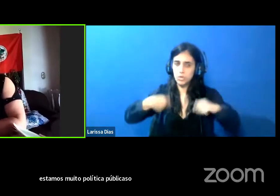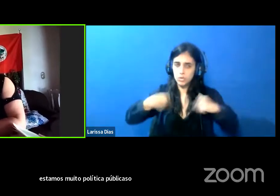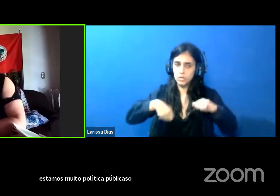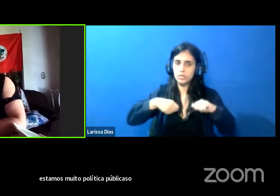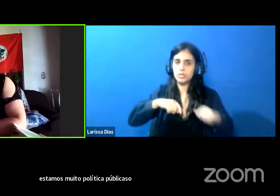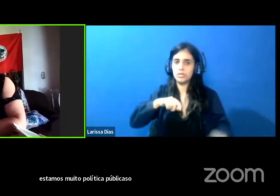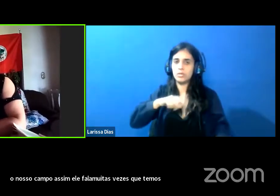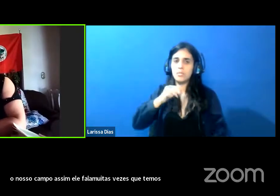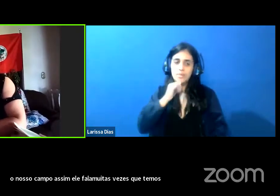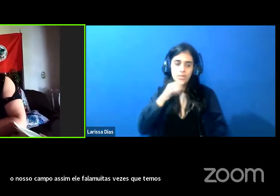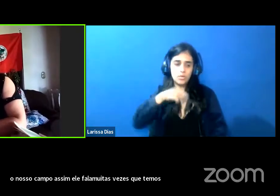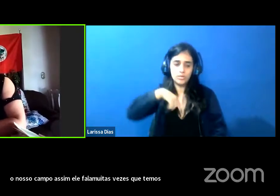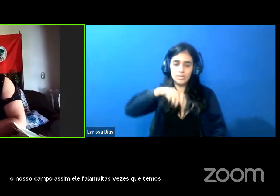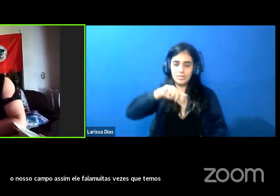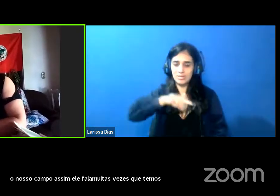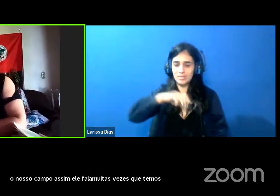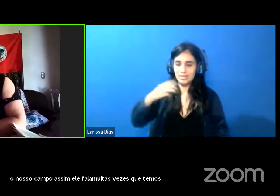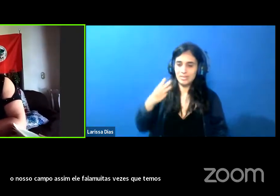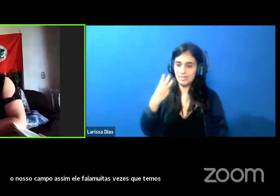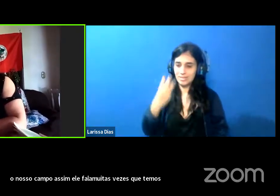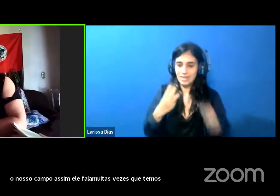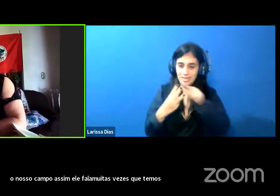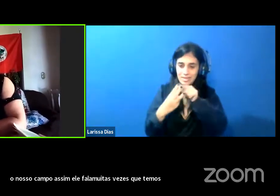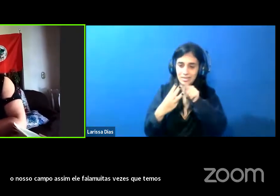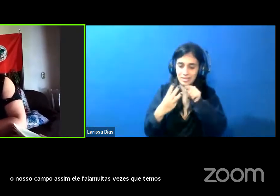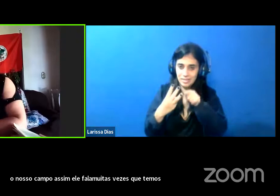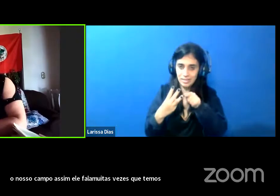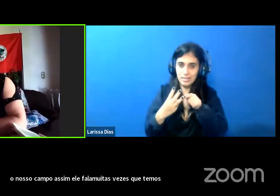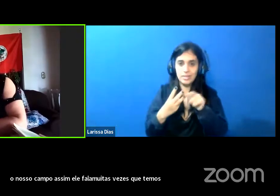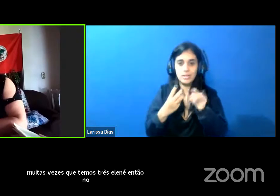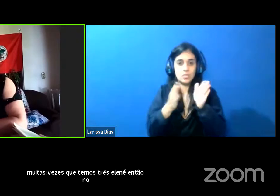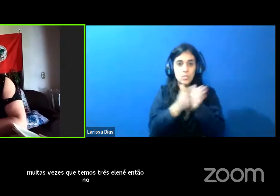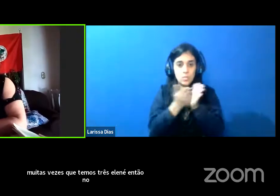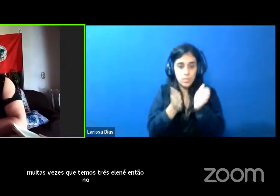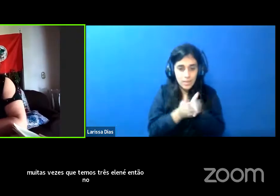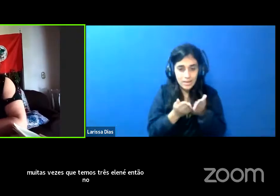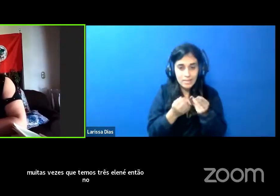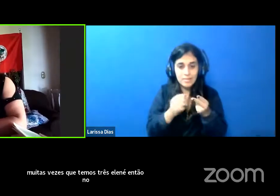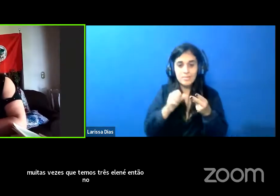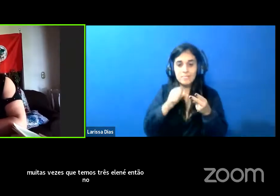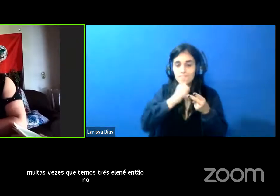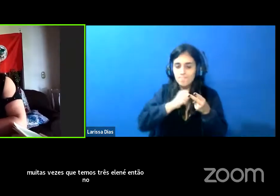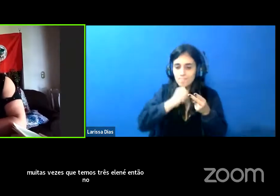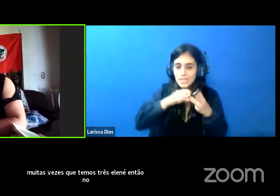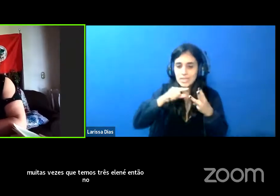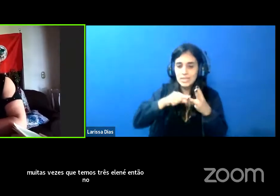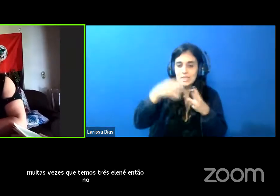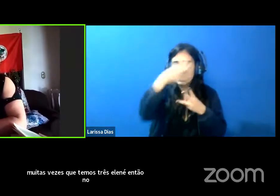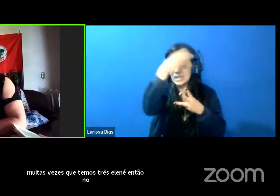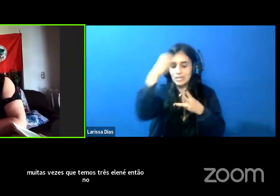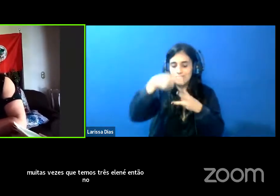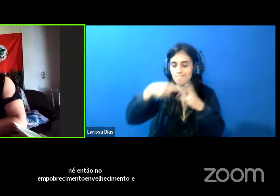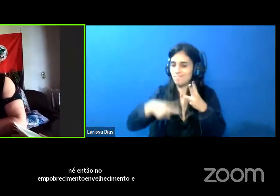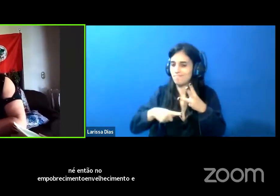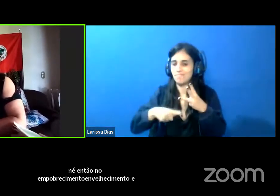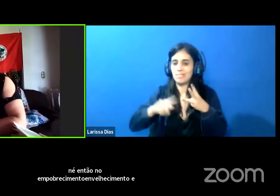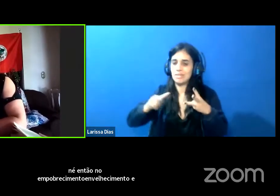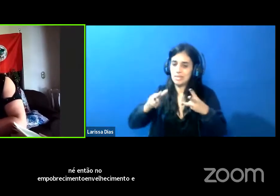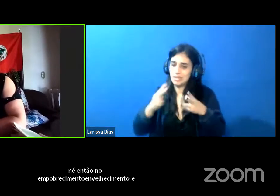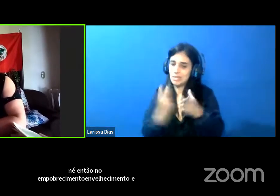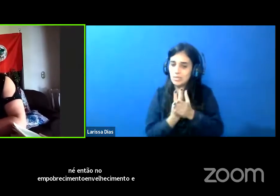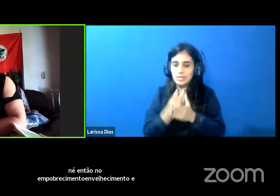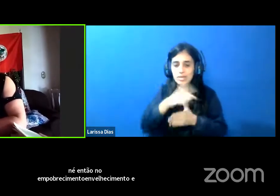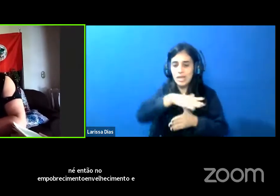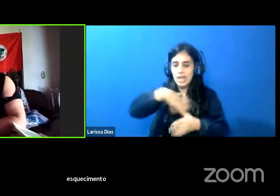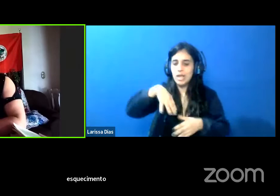né? Que estamos no empobrecimento, envelhecimento e esquecimento, que é o que está acontecendo muito no campo. Então,